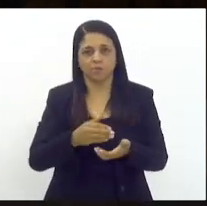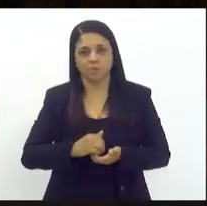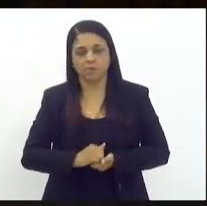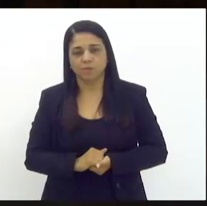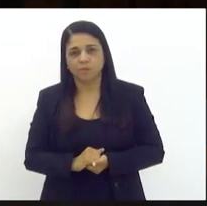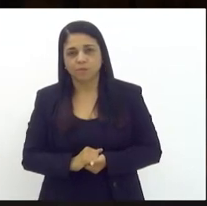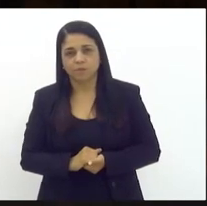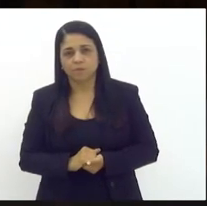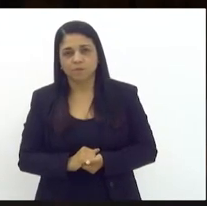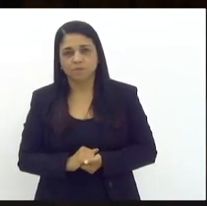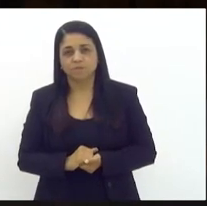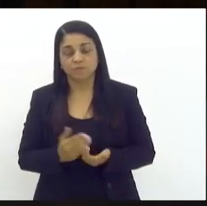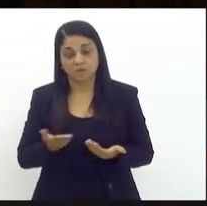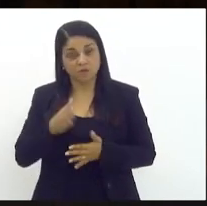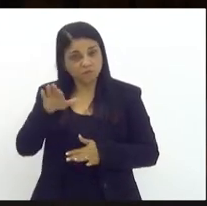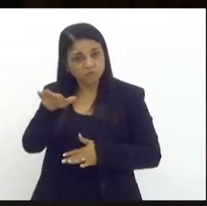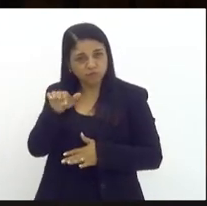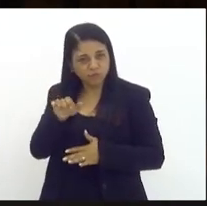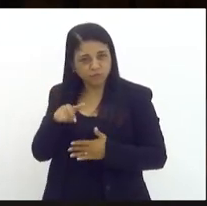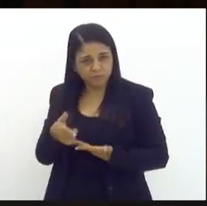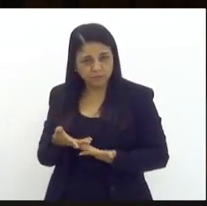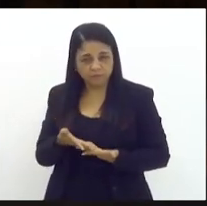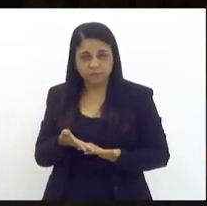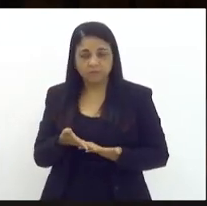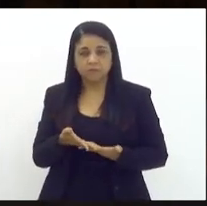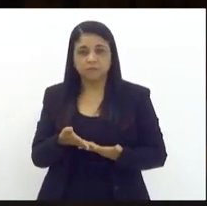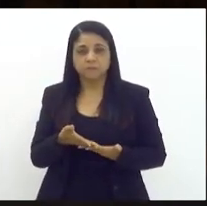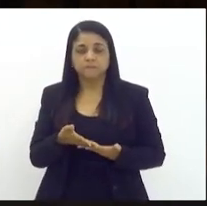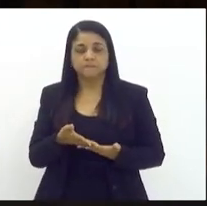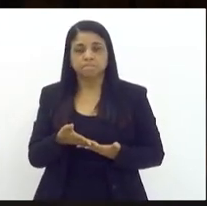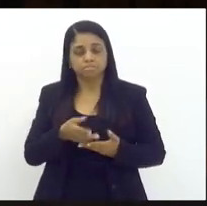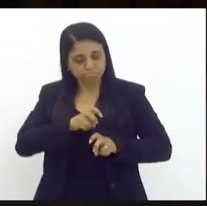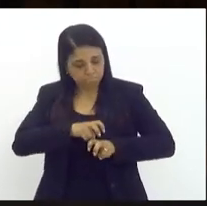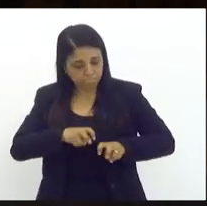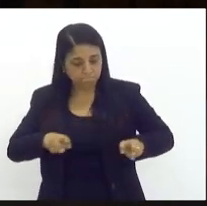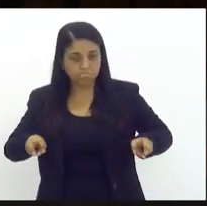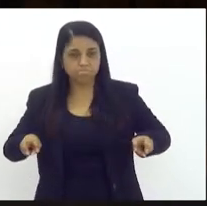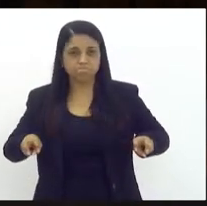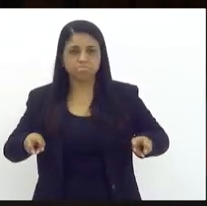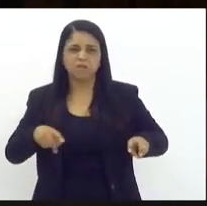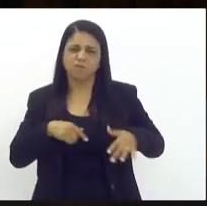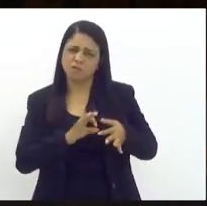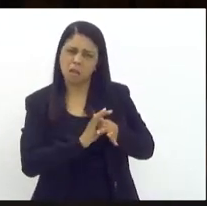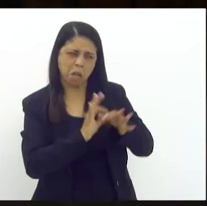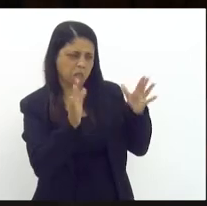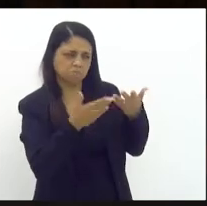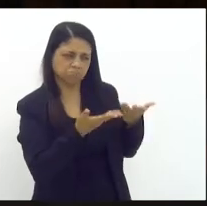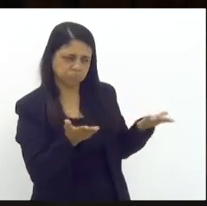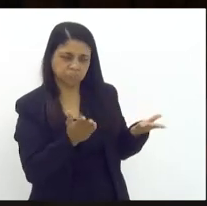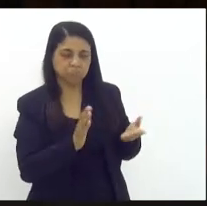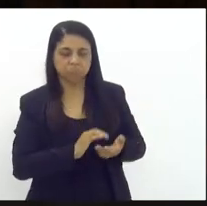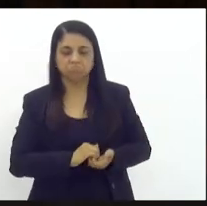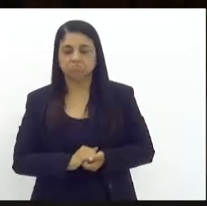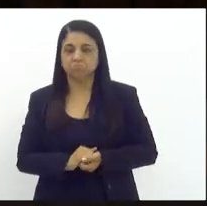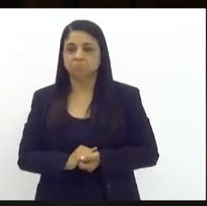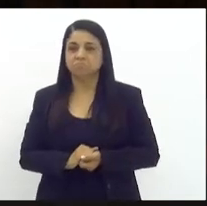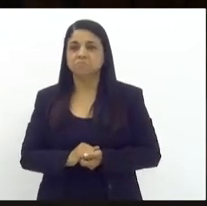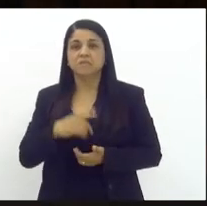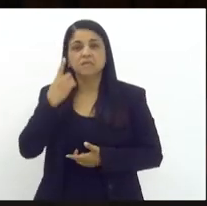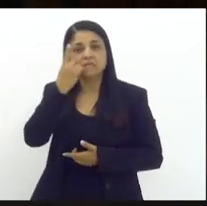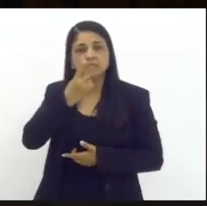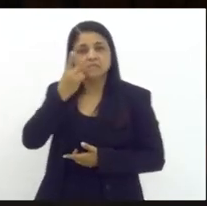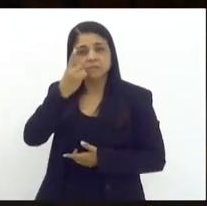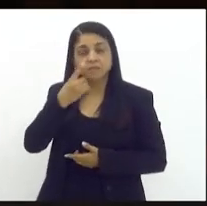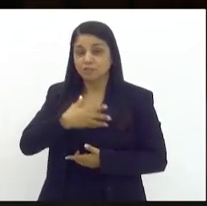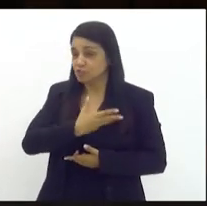eu vou chamar aqui quem vai Pode ficar à vontade Deputado eu